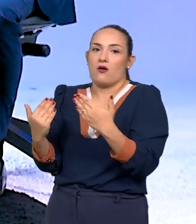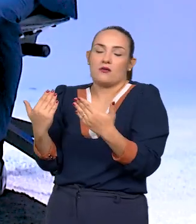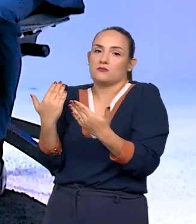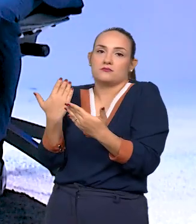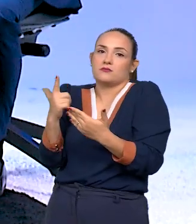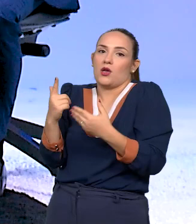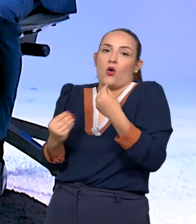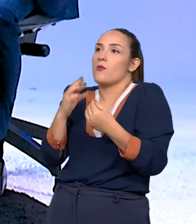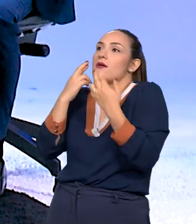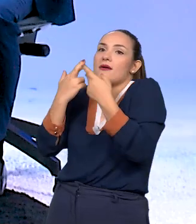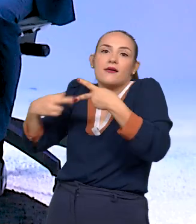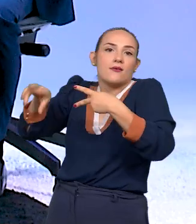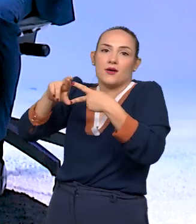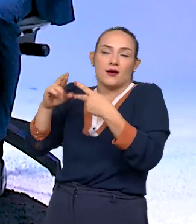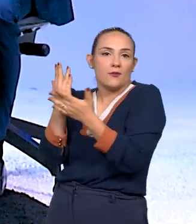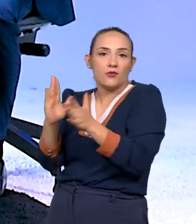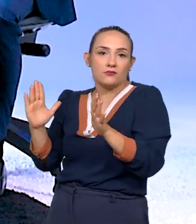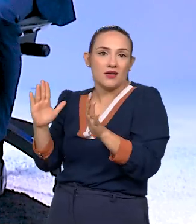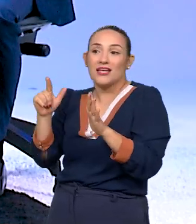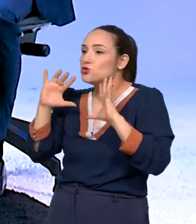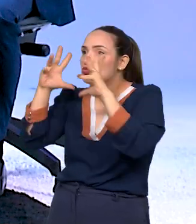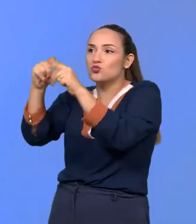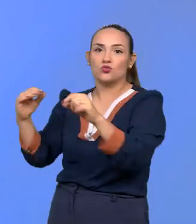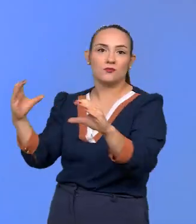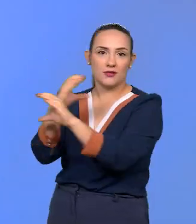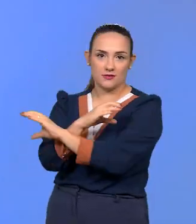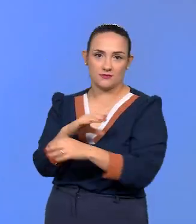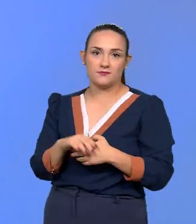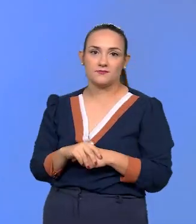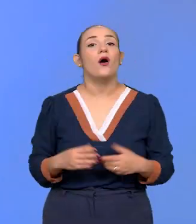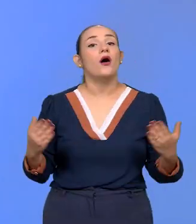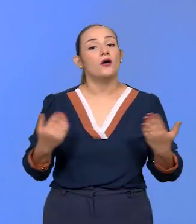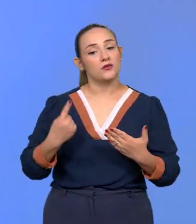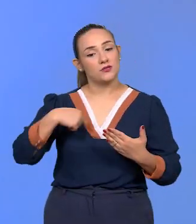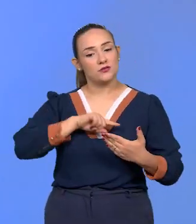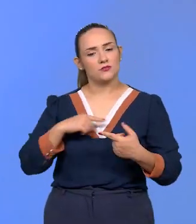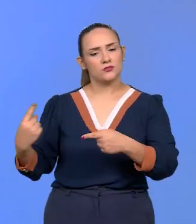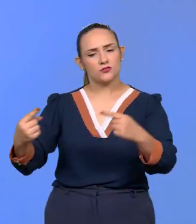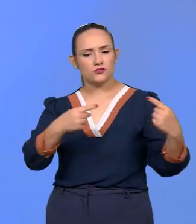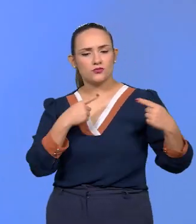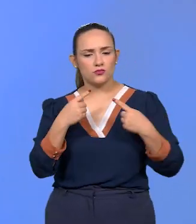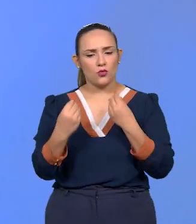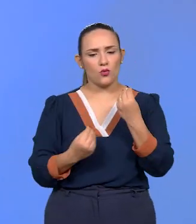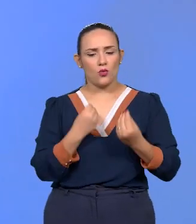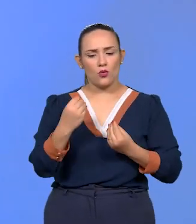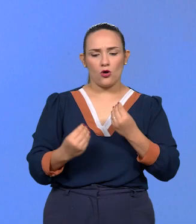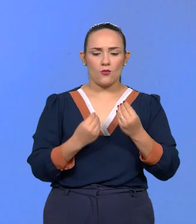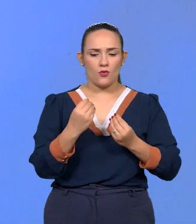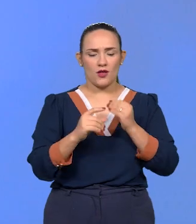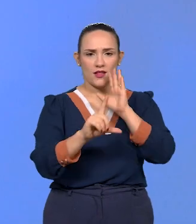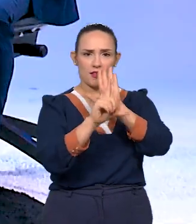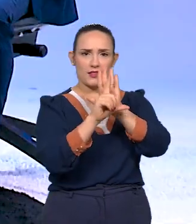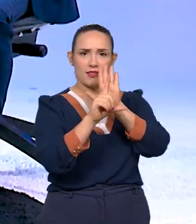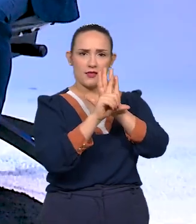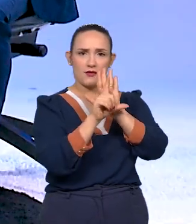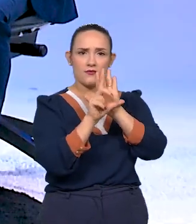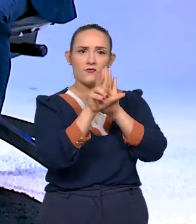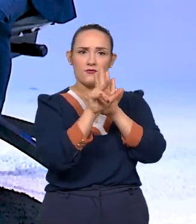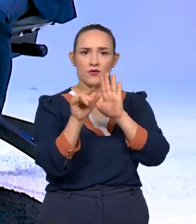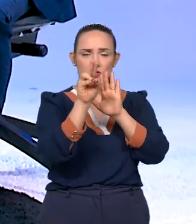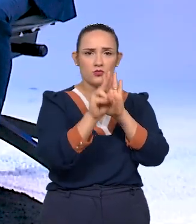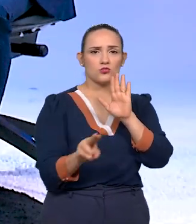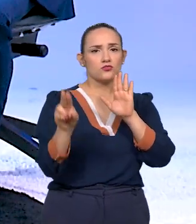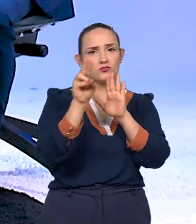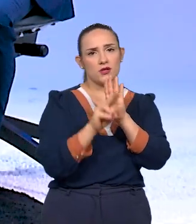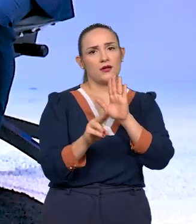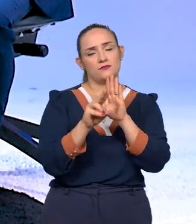discutindo a lei em tese que vale para todos. A gente está discutindo como essa lei vai ser aplicada, como ela vai ser julgada. Exatamente. Porque